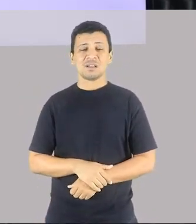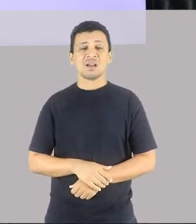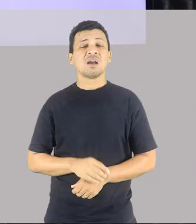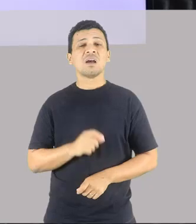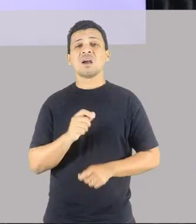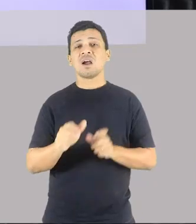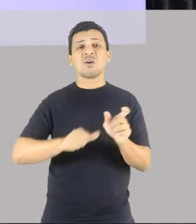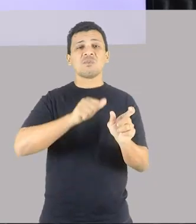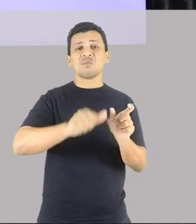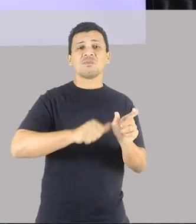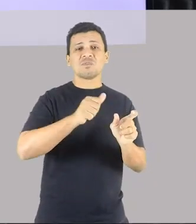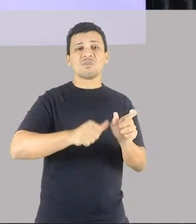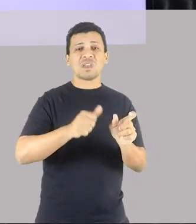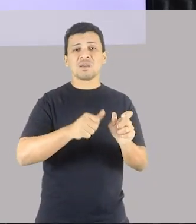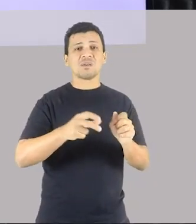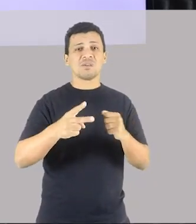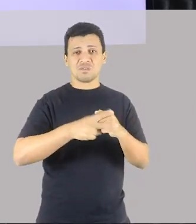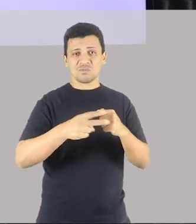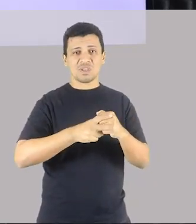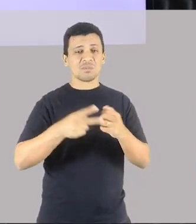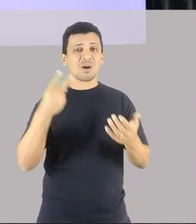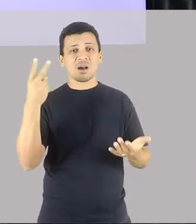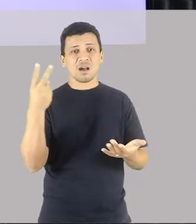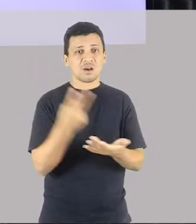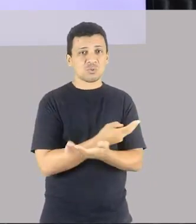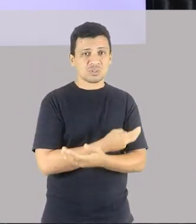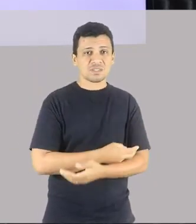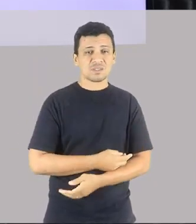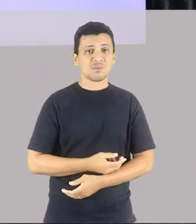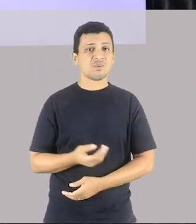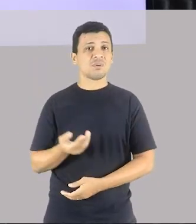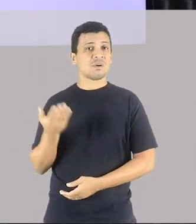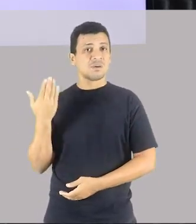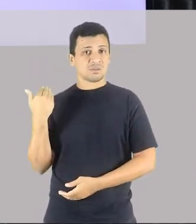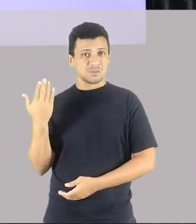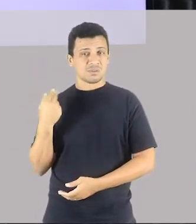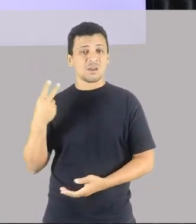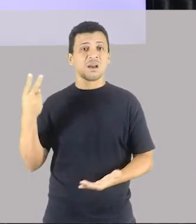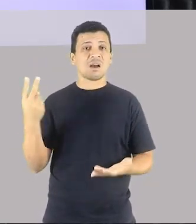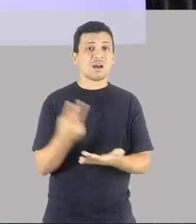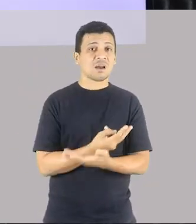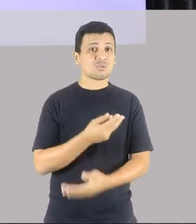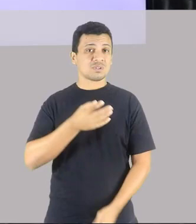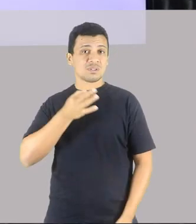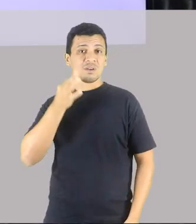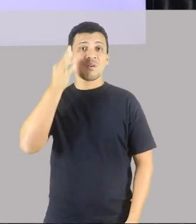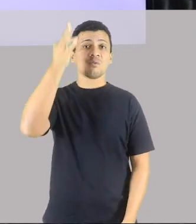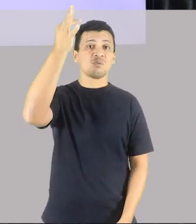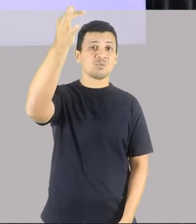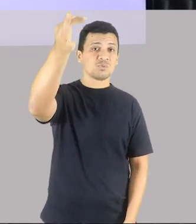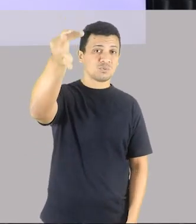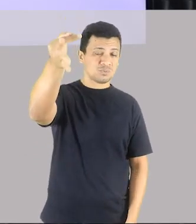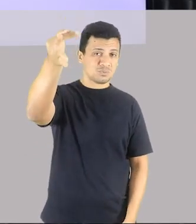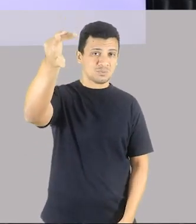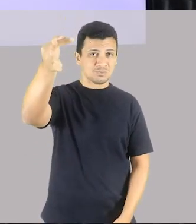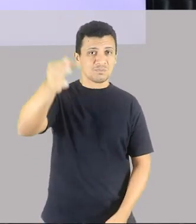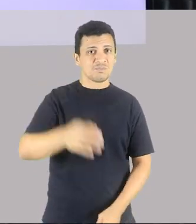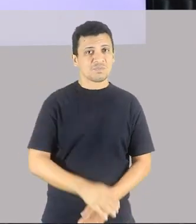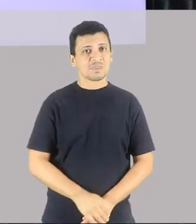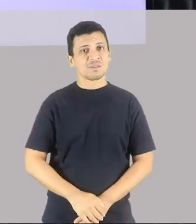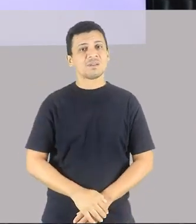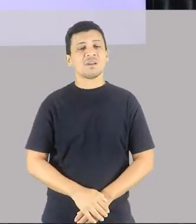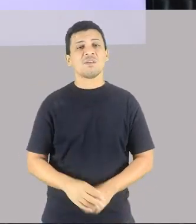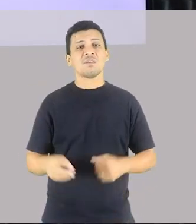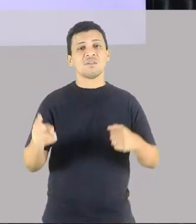só se conjuga em terceira pessoa. Aconteceu, aconteceram. Acontecerá, acontecerão. Né? O verbo acontecer, o